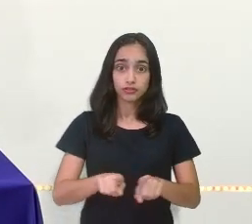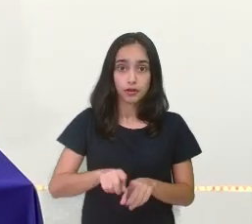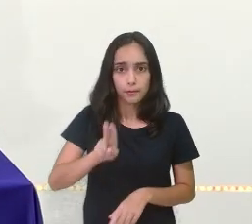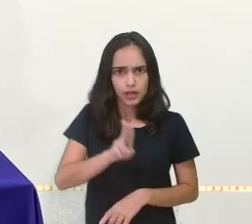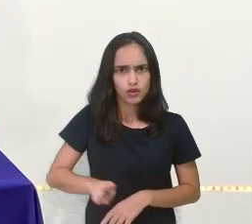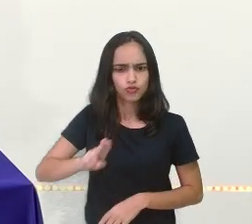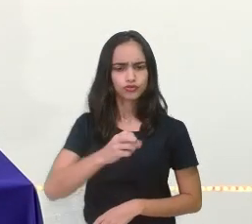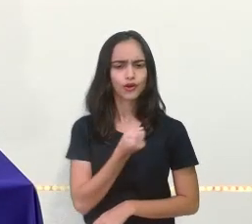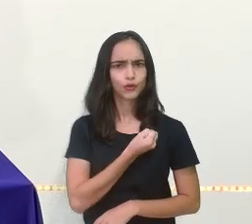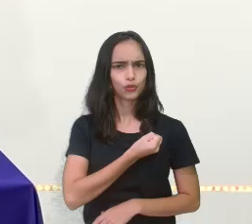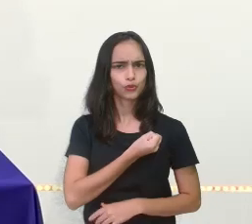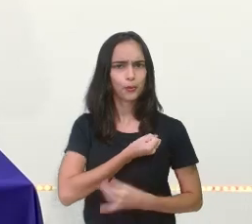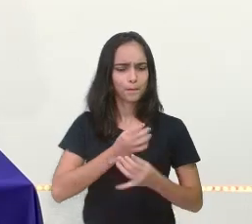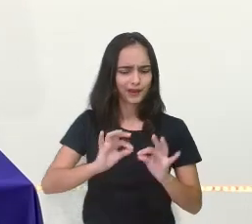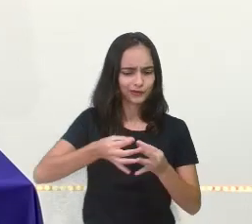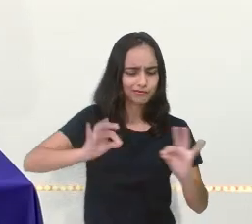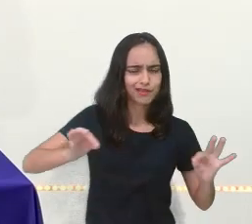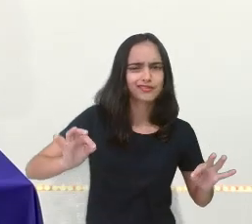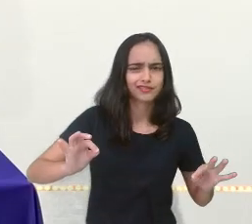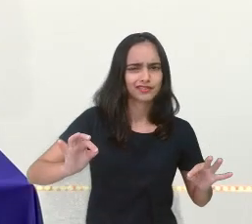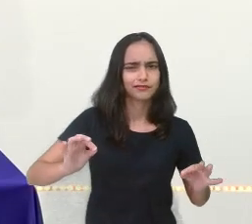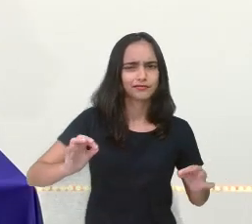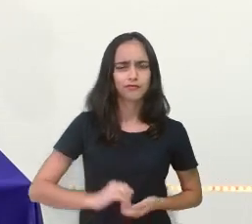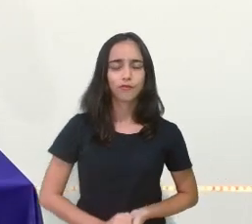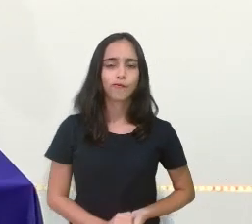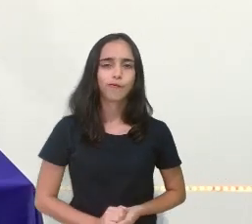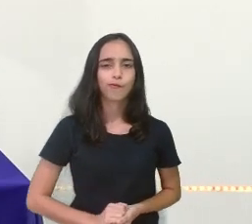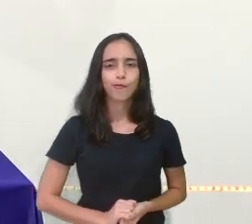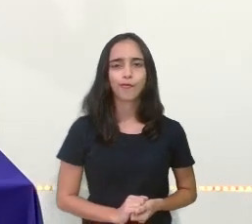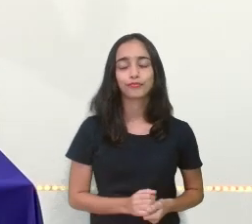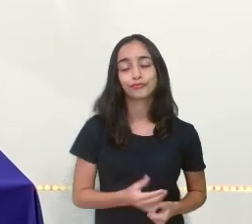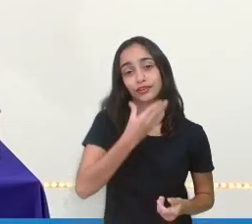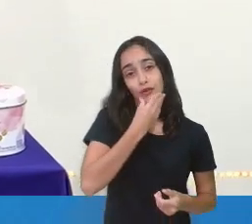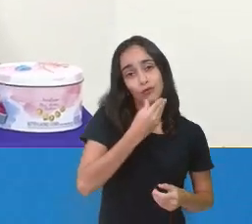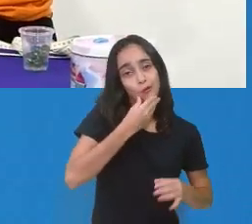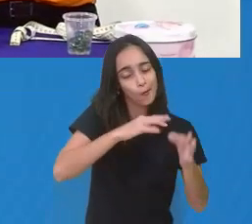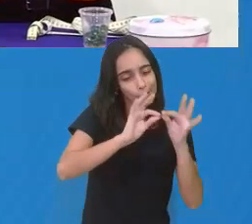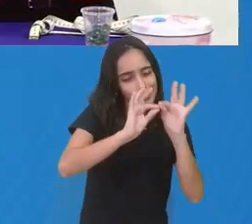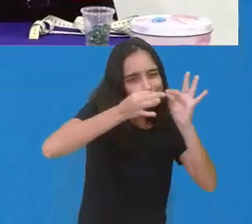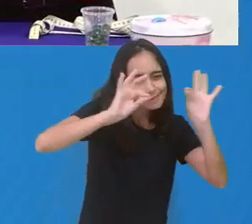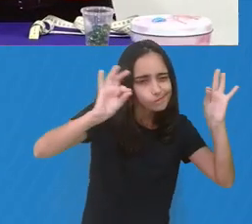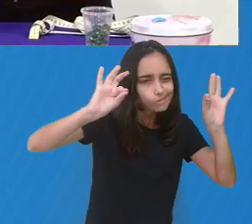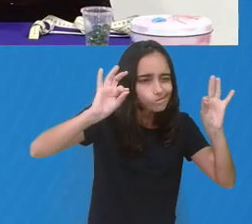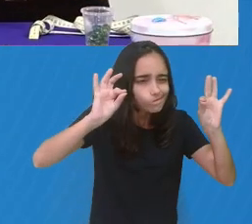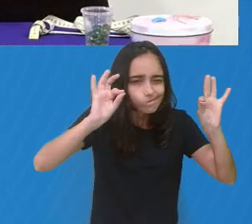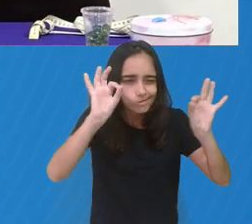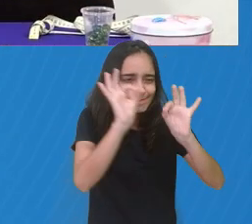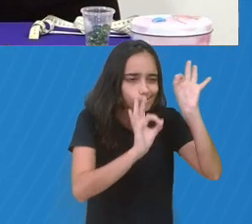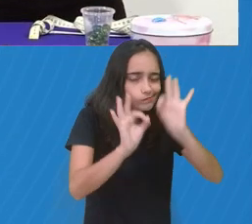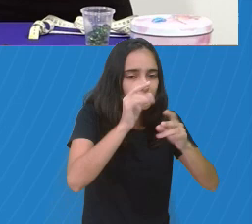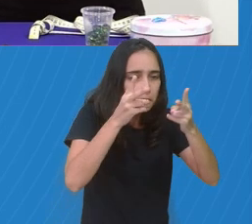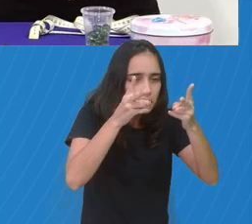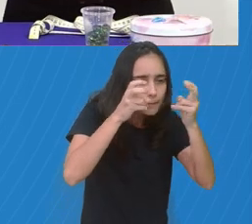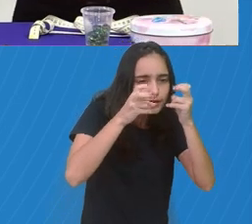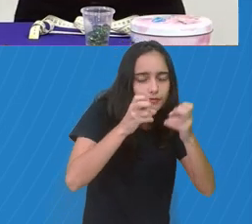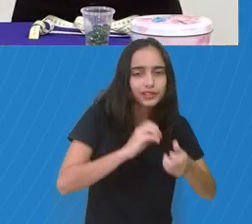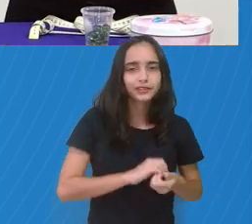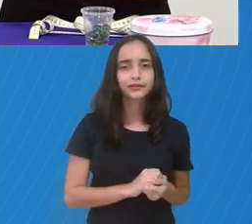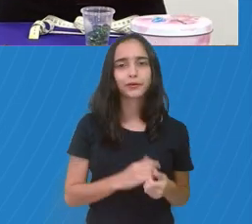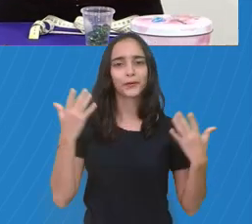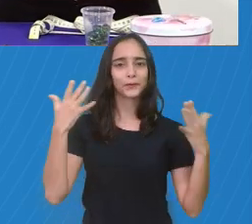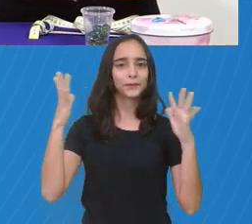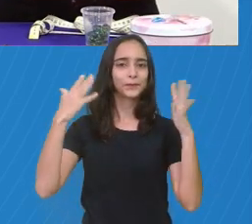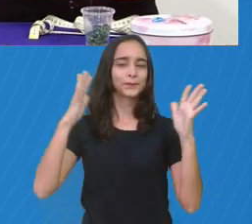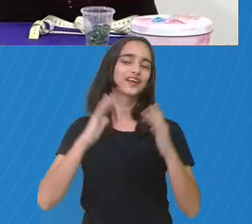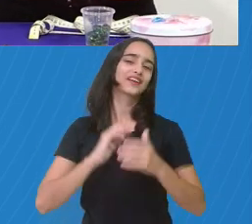número enquanto medida. E o homem ali, né? Medindo ali a largura da porta. Exatamente isso. Parabéns, viu,